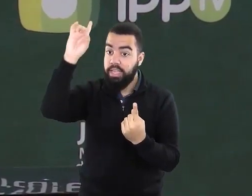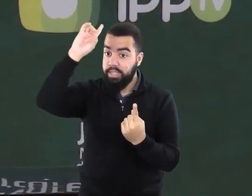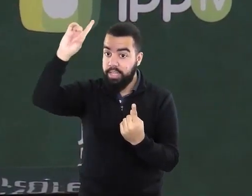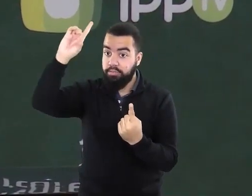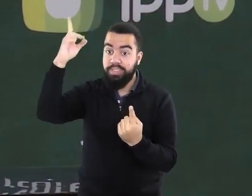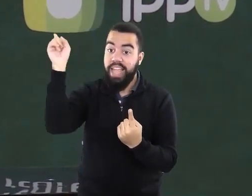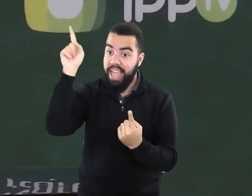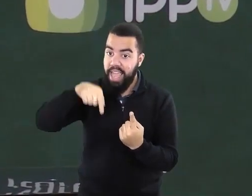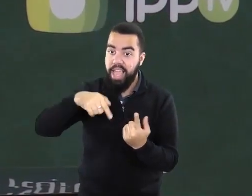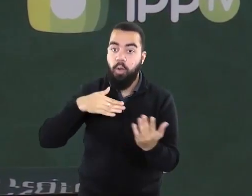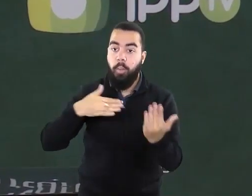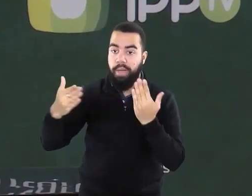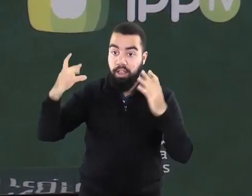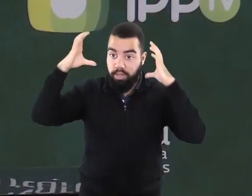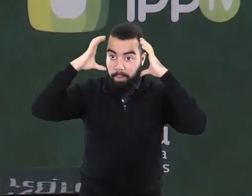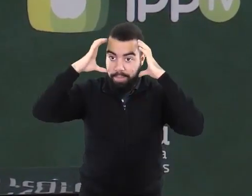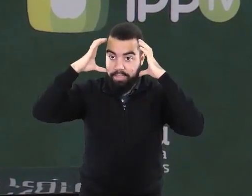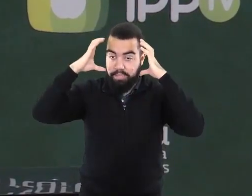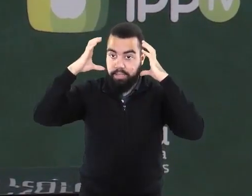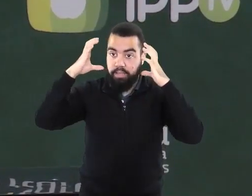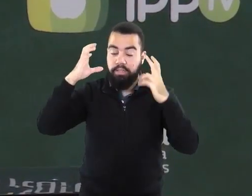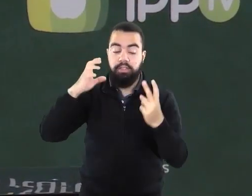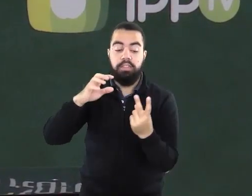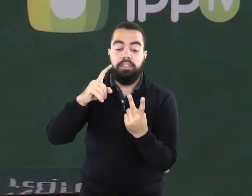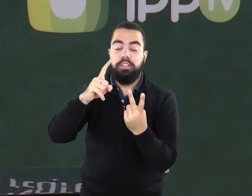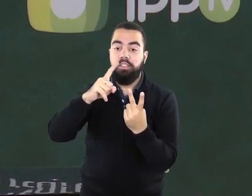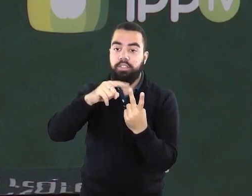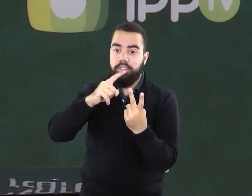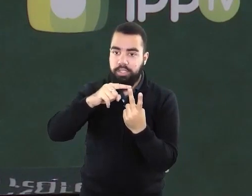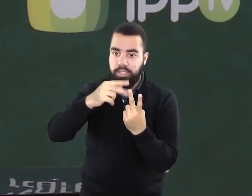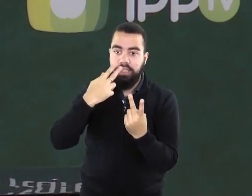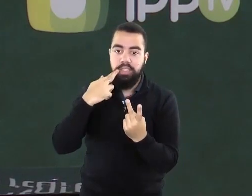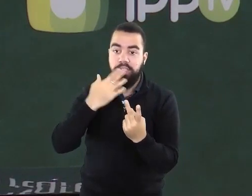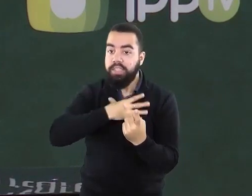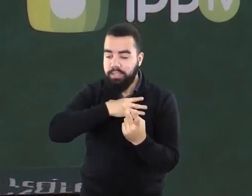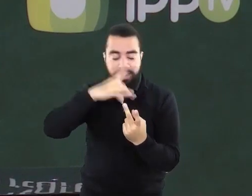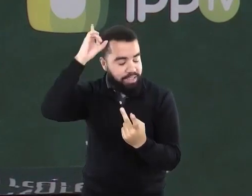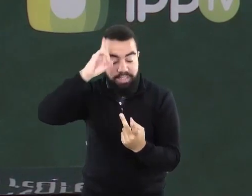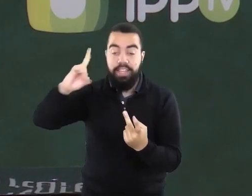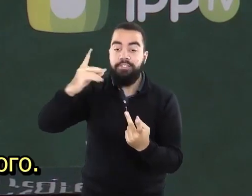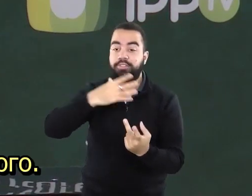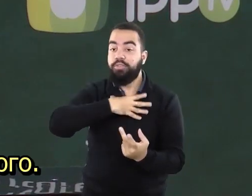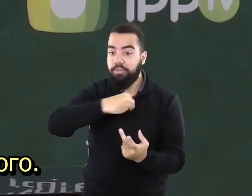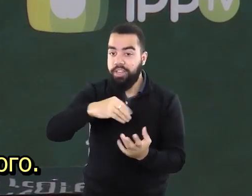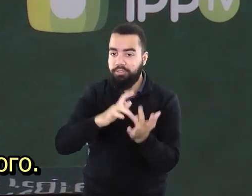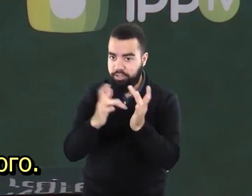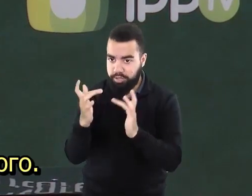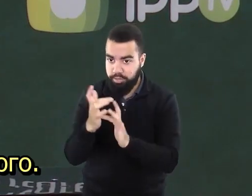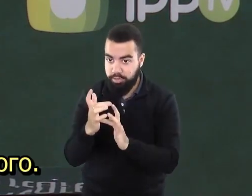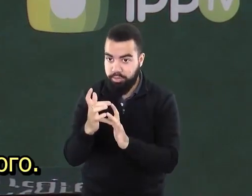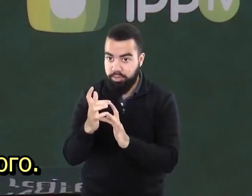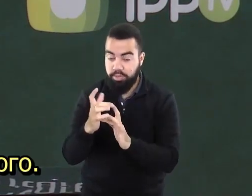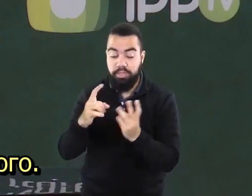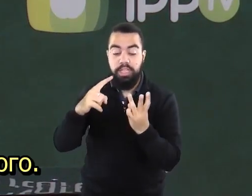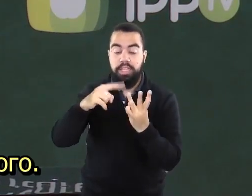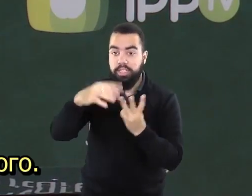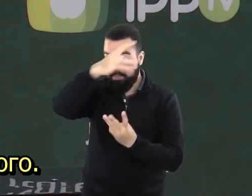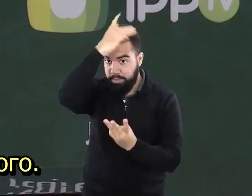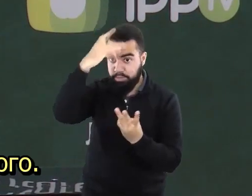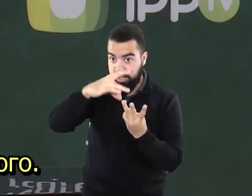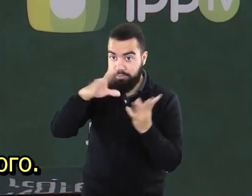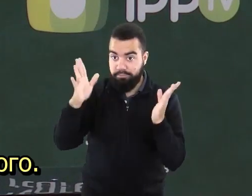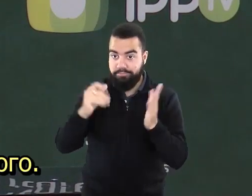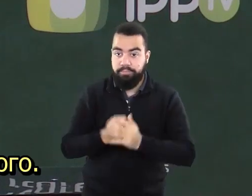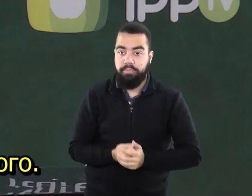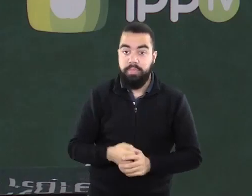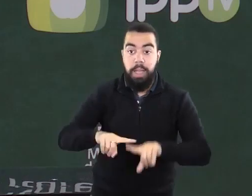Filho e Cristo é o cabeça do homem, o homem é o cabeça da mulher, isso não fala de que um é superior